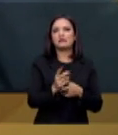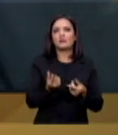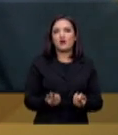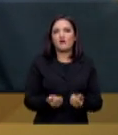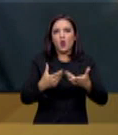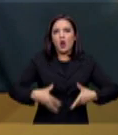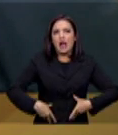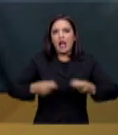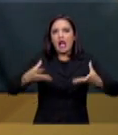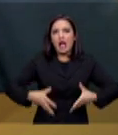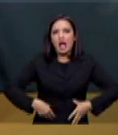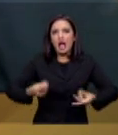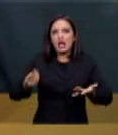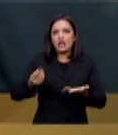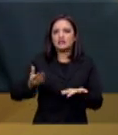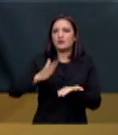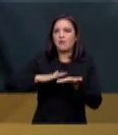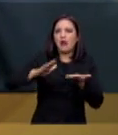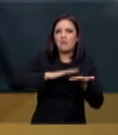pessoal,